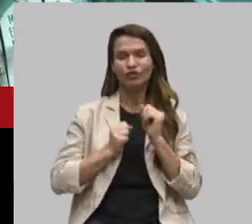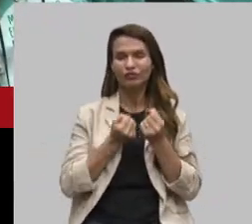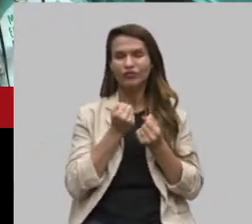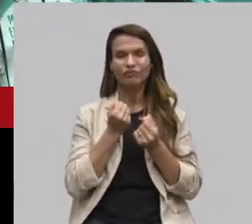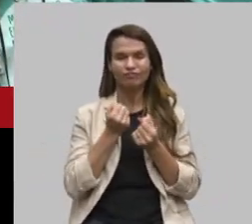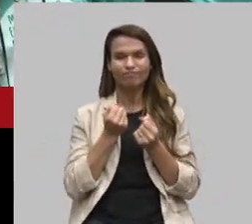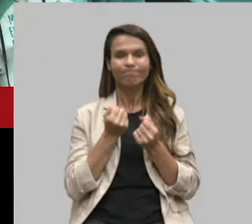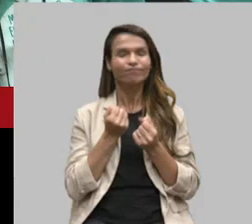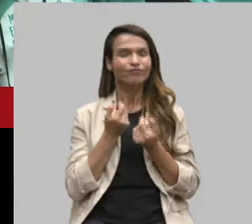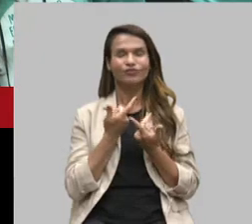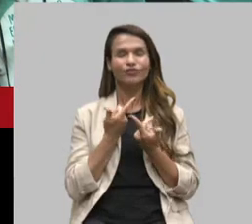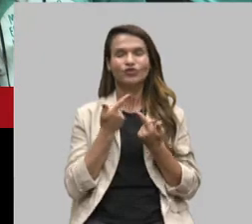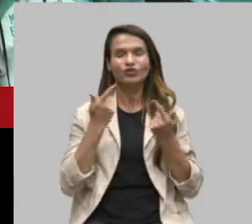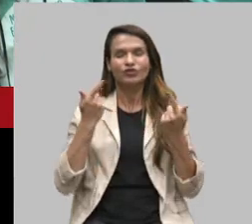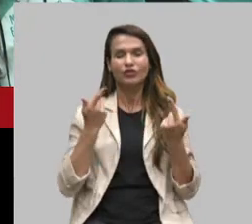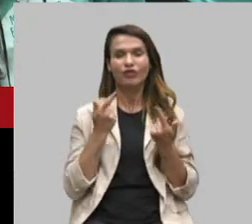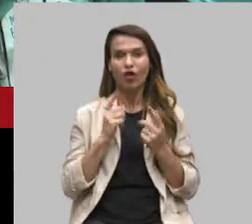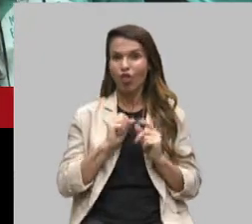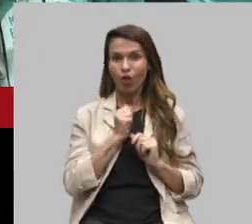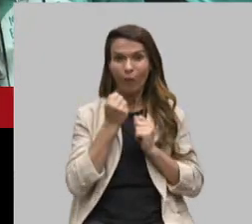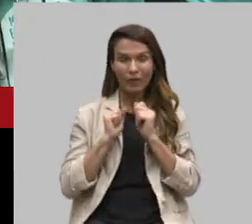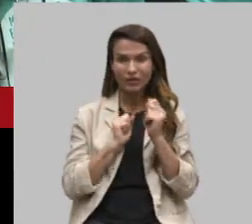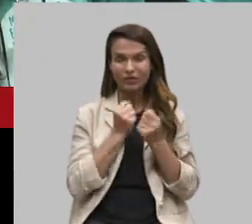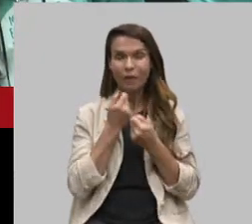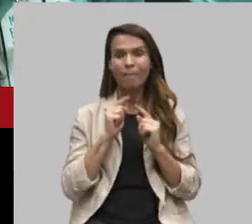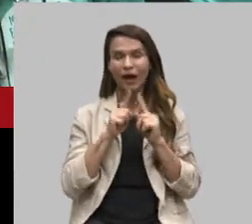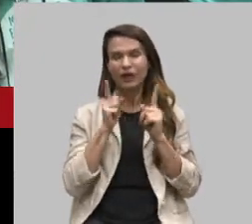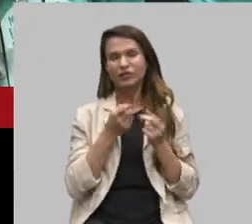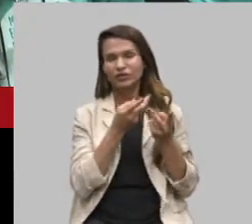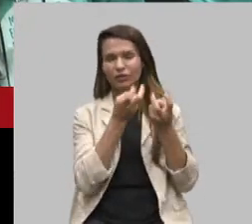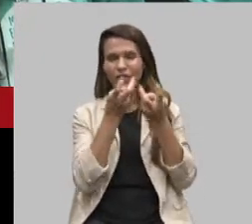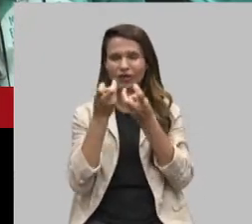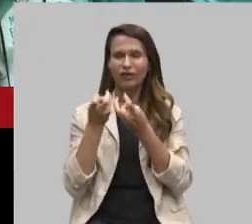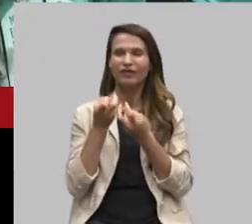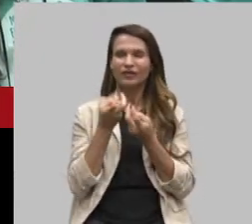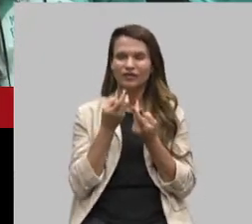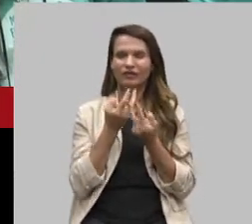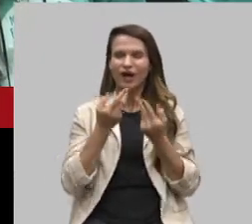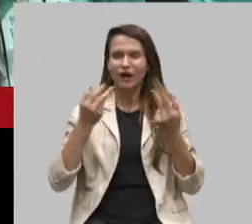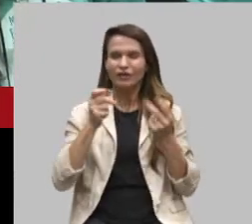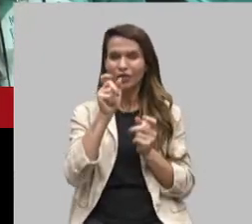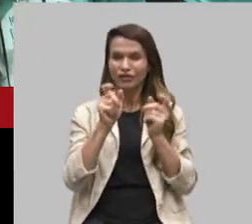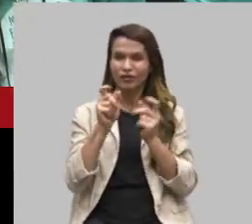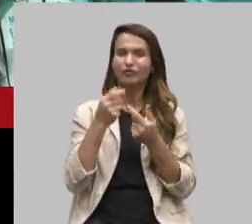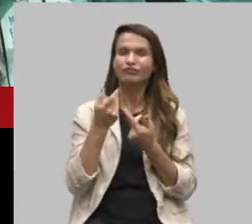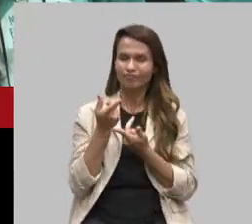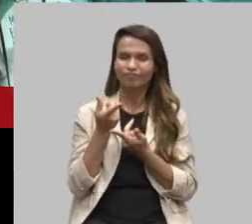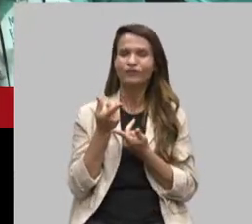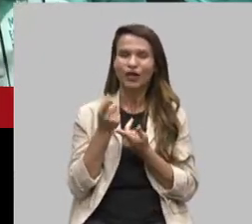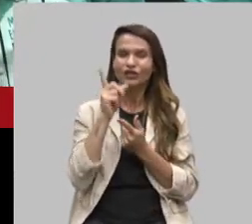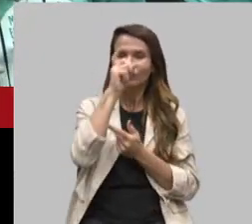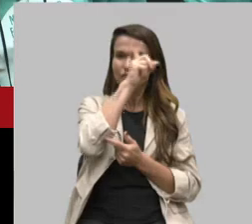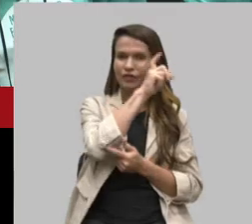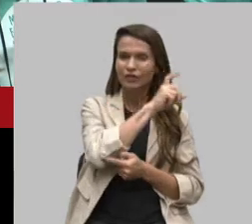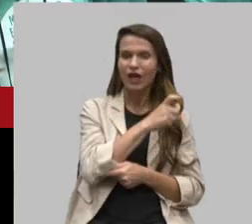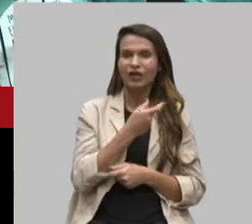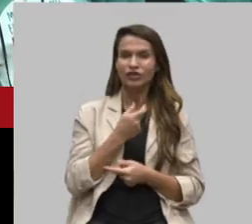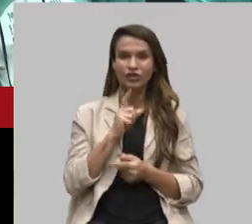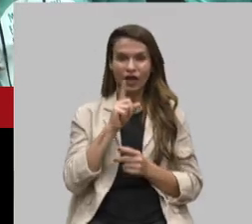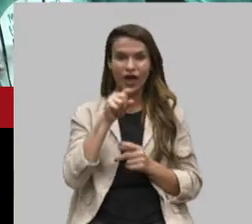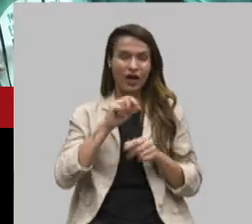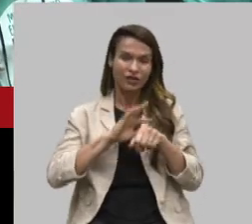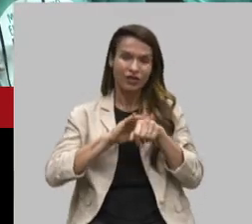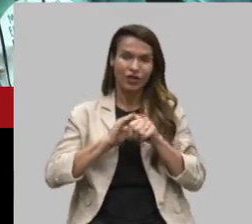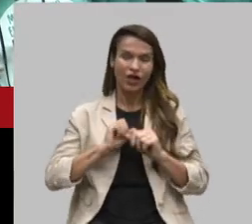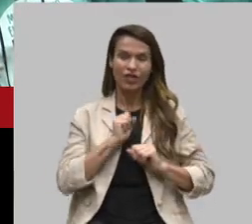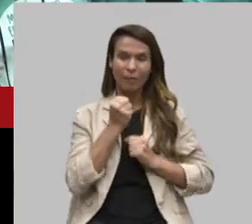tive nunca tive depressão mas já ouvi relatos muito difíceis muito complicados a dific ade que é a depressão então acredito que essa